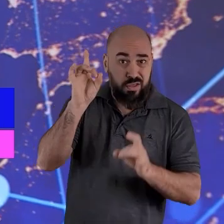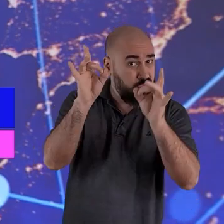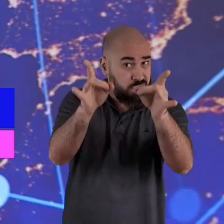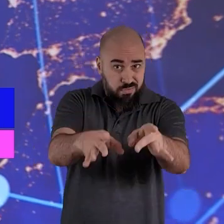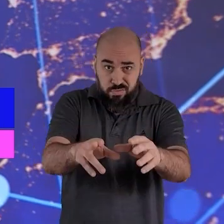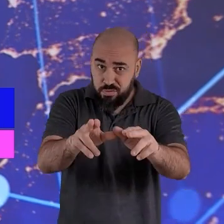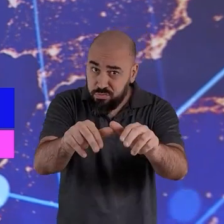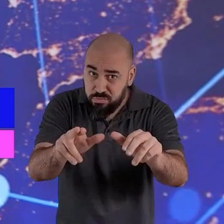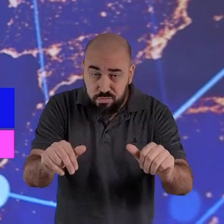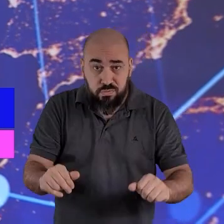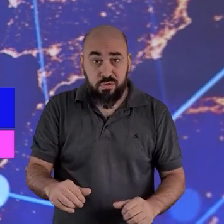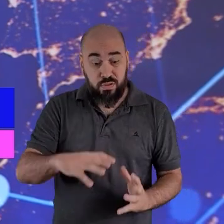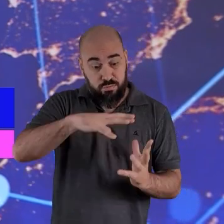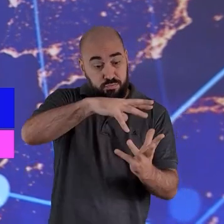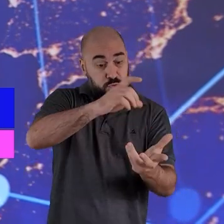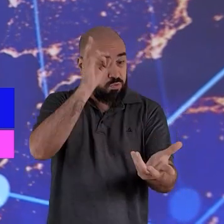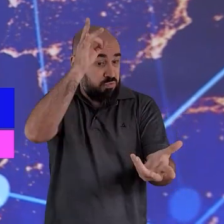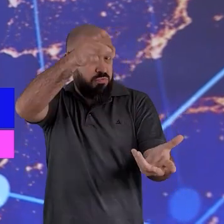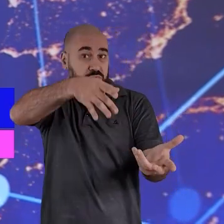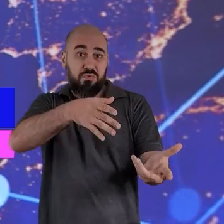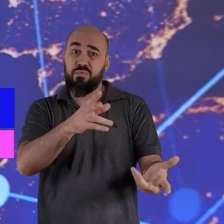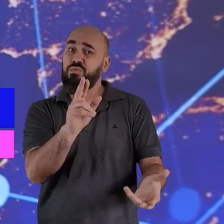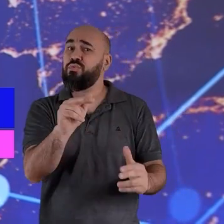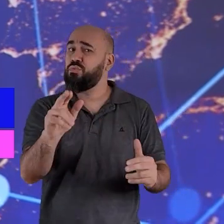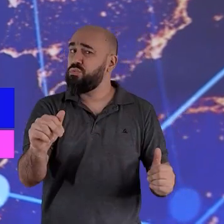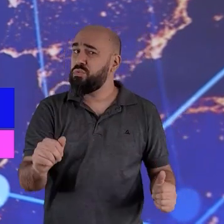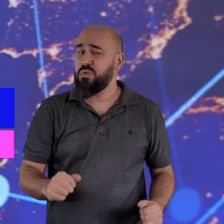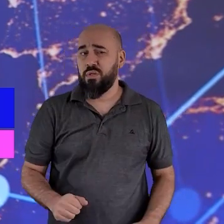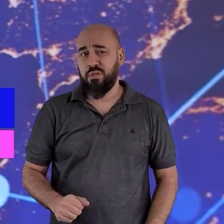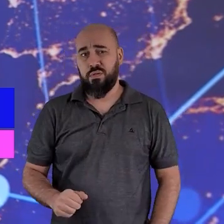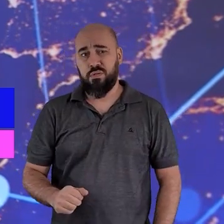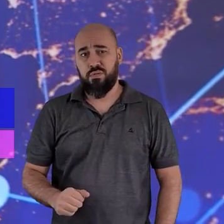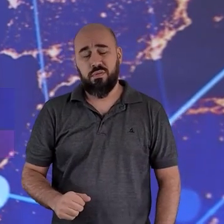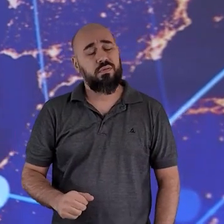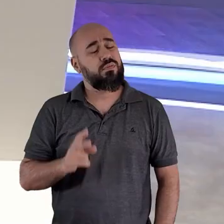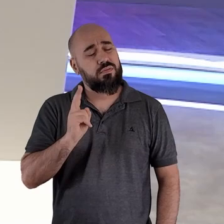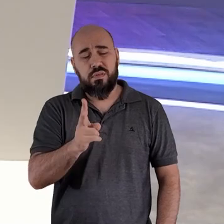mundo, Deus não abandonou os seres humanos, e Ele nunca vai nos abandonar.